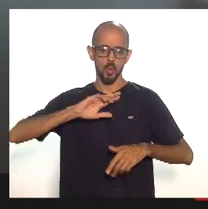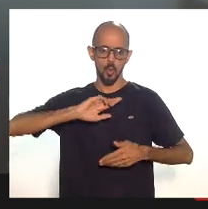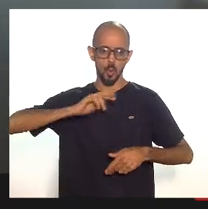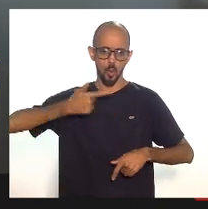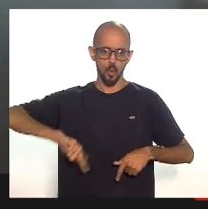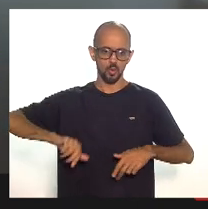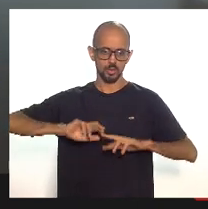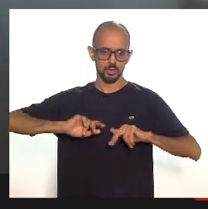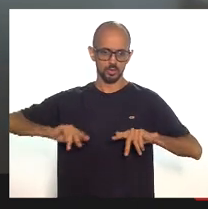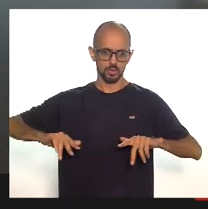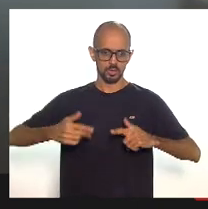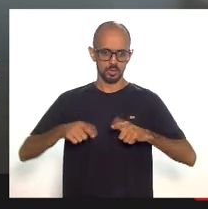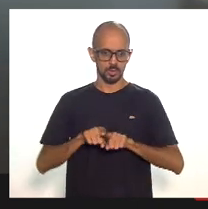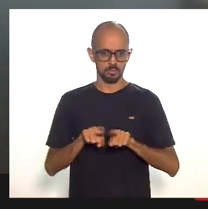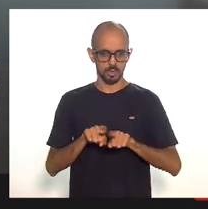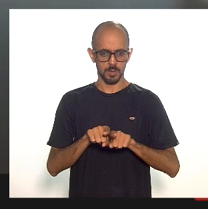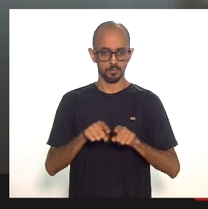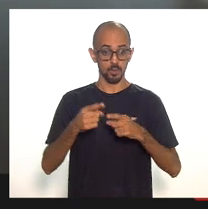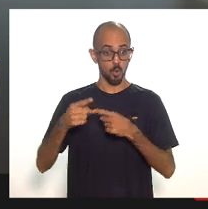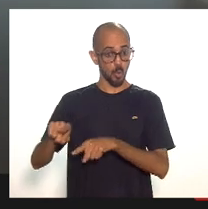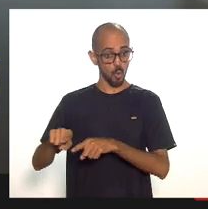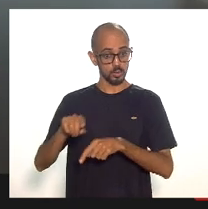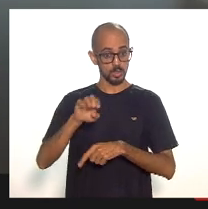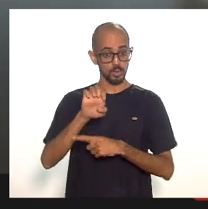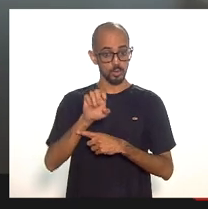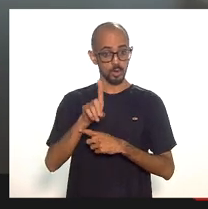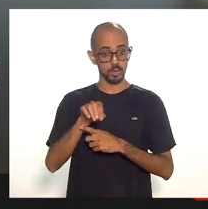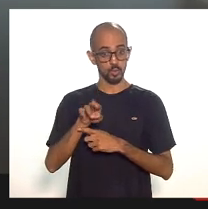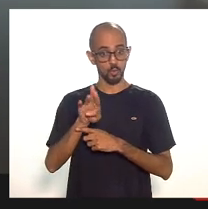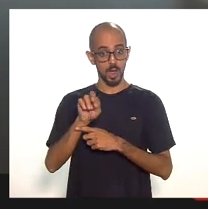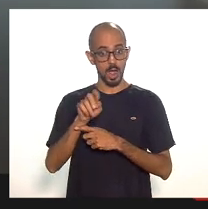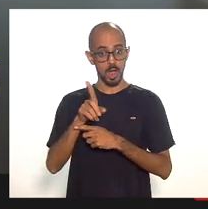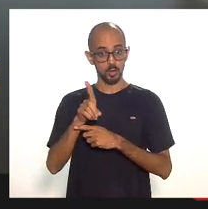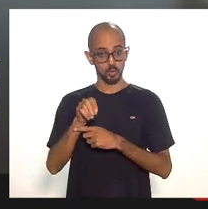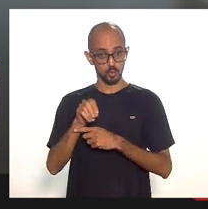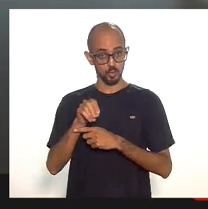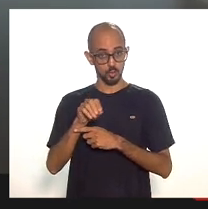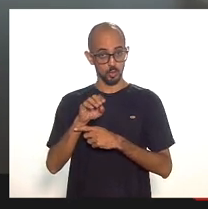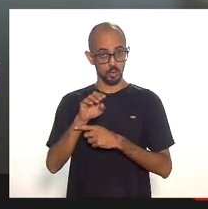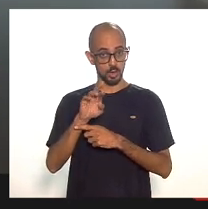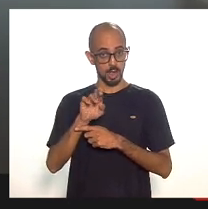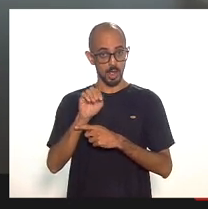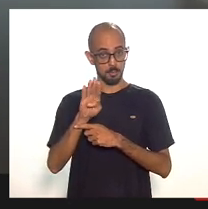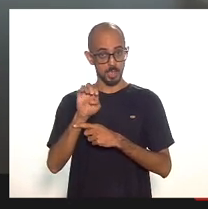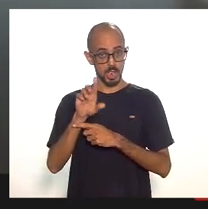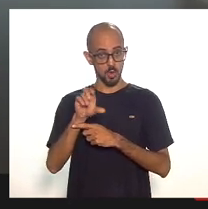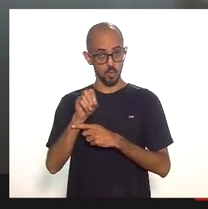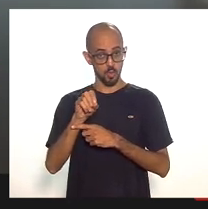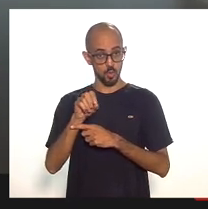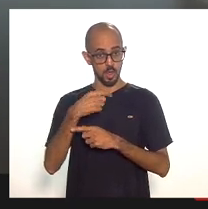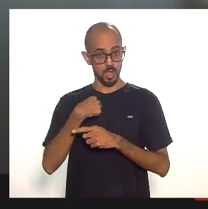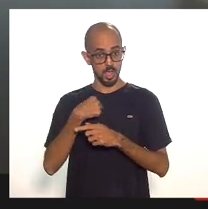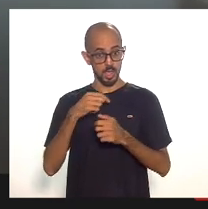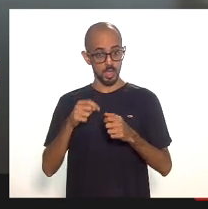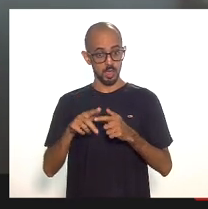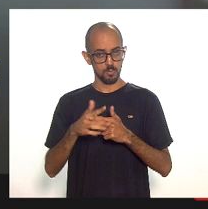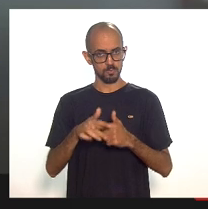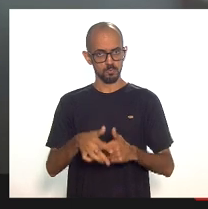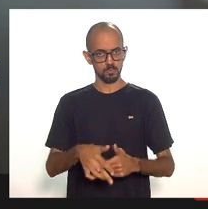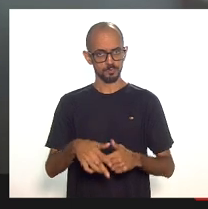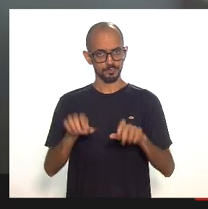Contra o Eduardo Rabelo, só para explicar rapidamente, em 2001, eu reestruturei o hospital, fui chamado para fazer a intervenção